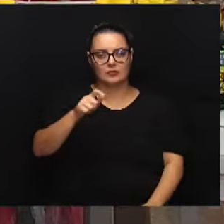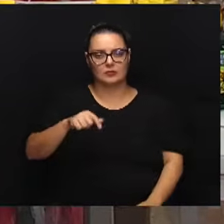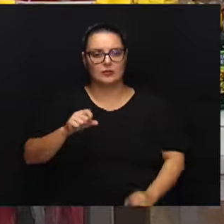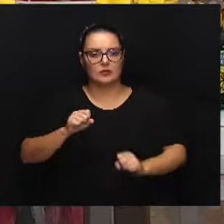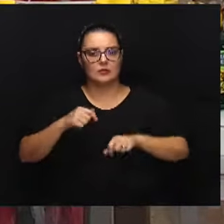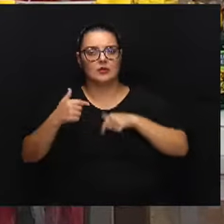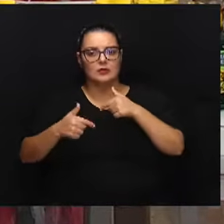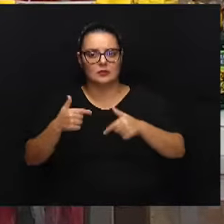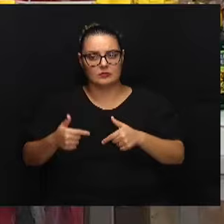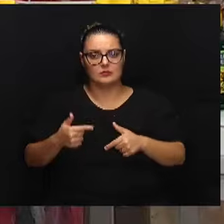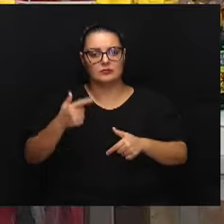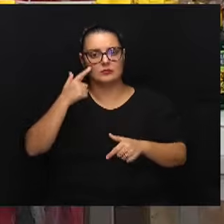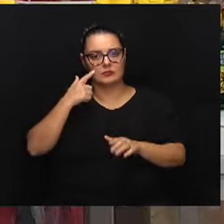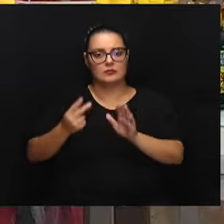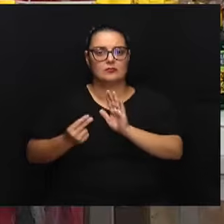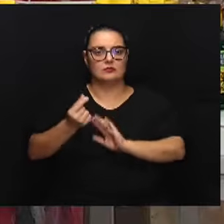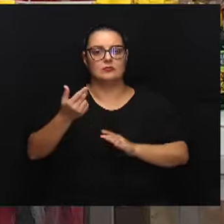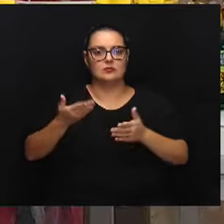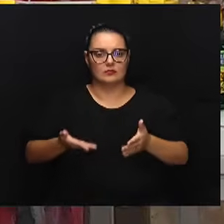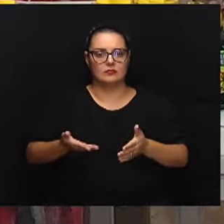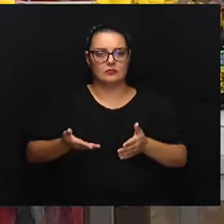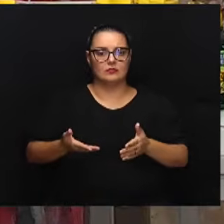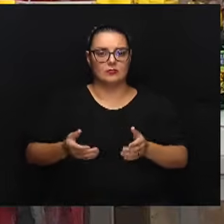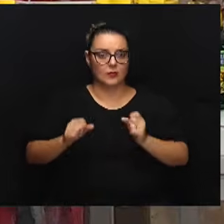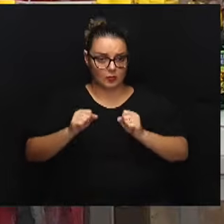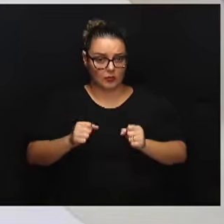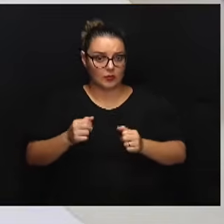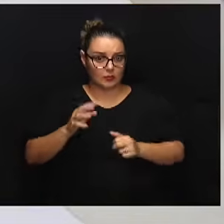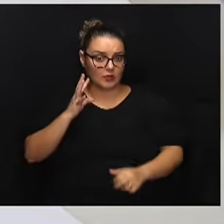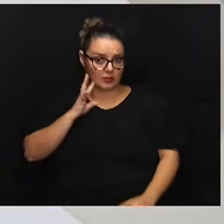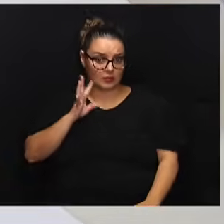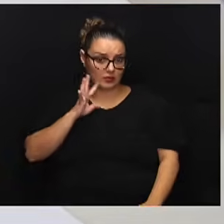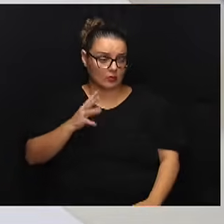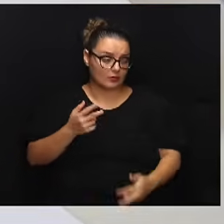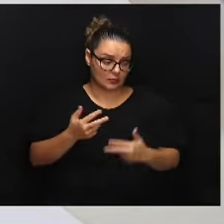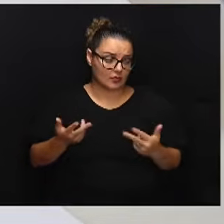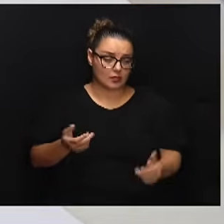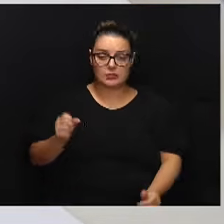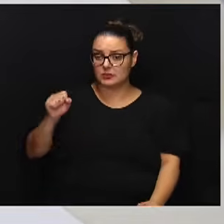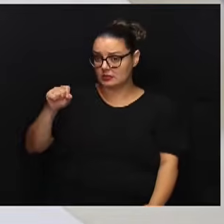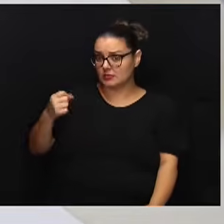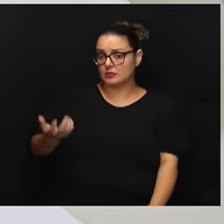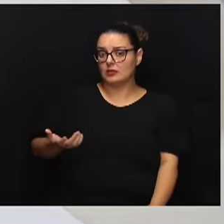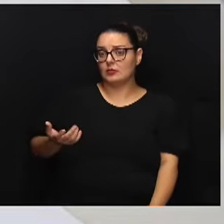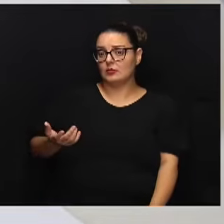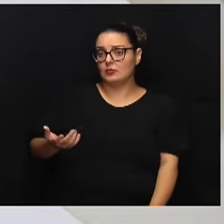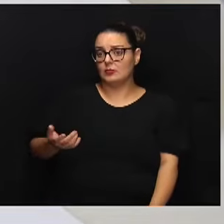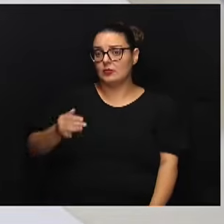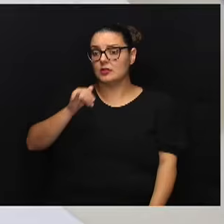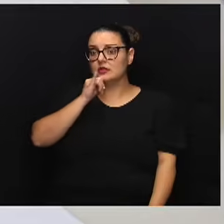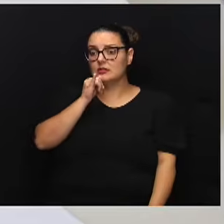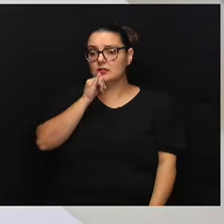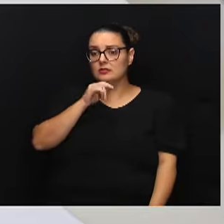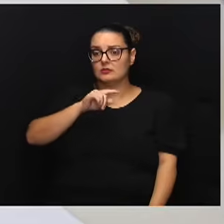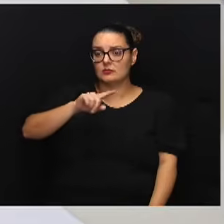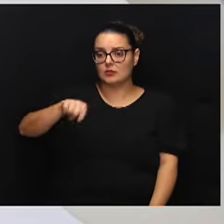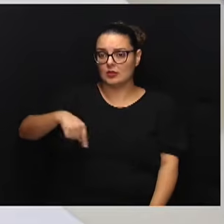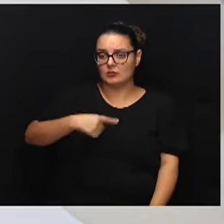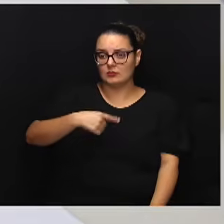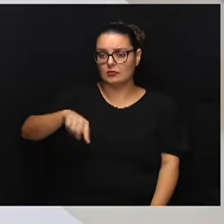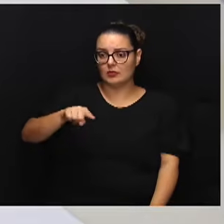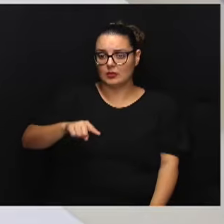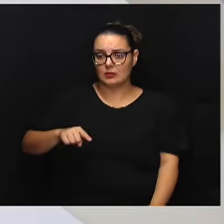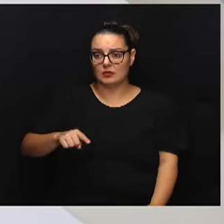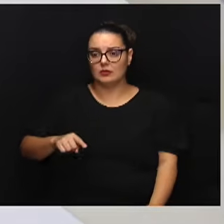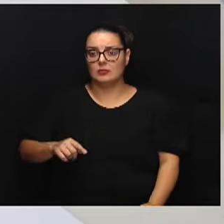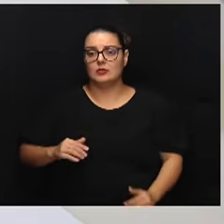trabalhar criativamente com aquilo e se tornar uma coisa muito legal. Sim, sim. Por exemplo, aqui, ó, aqui eu fiz meio baixinho, mas acho que já vou puxar um